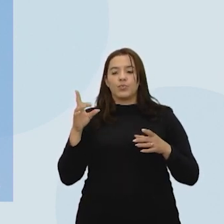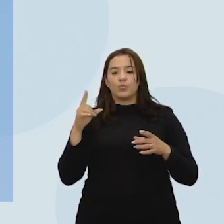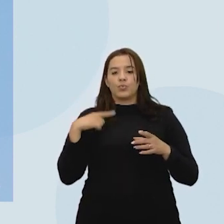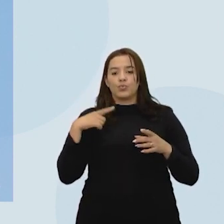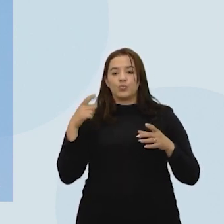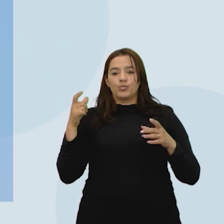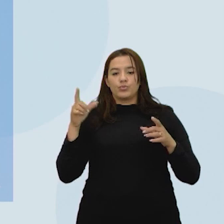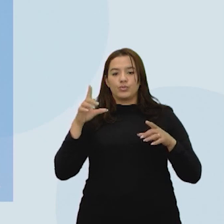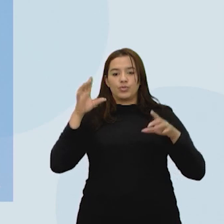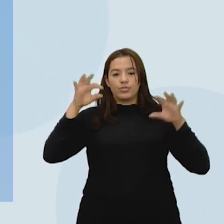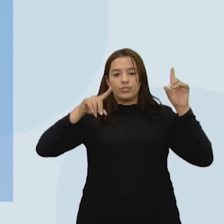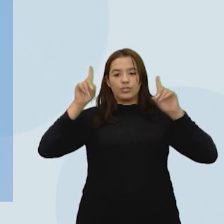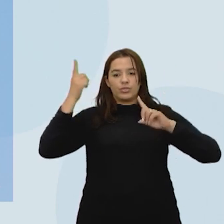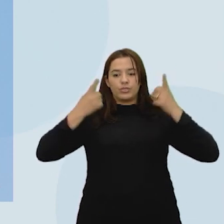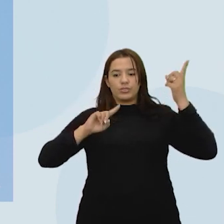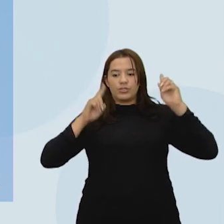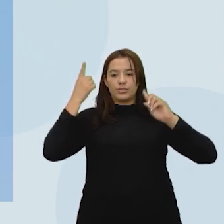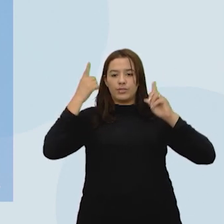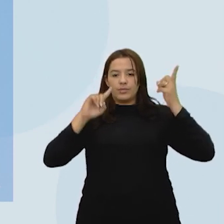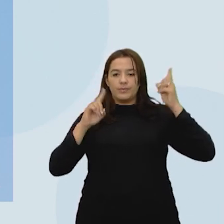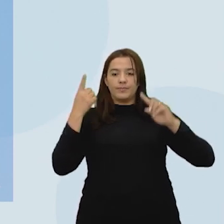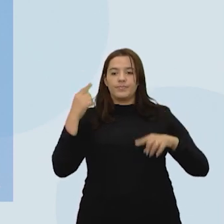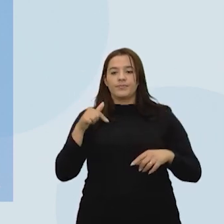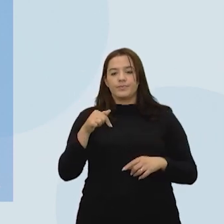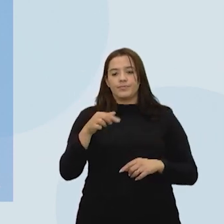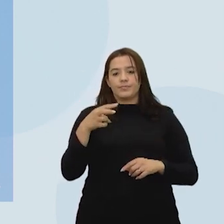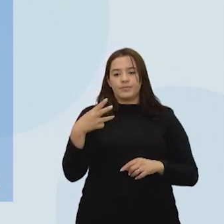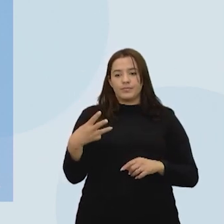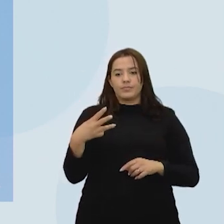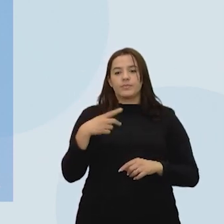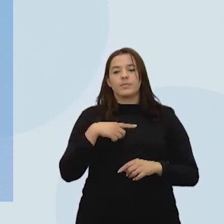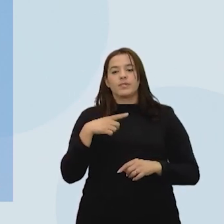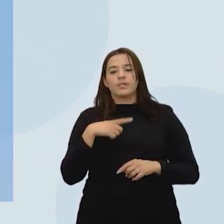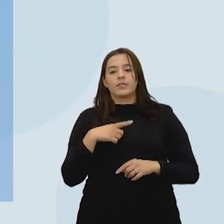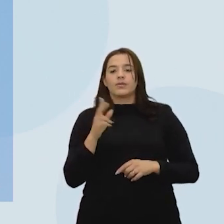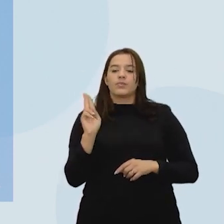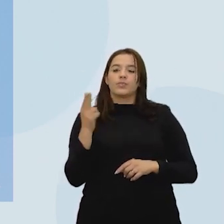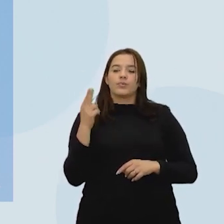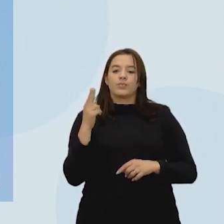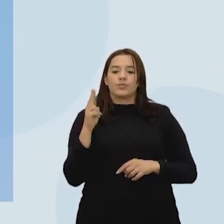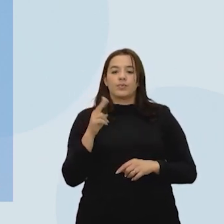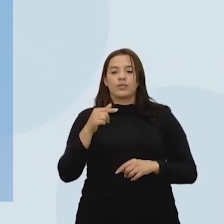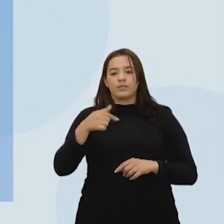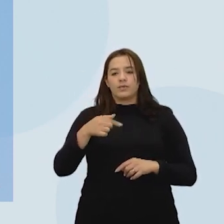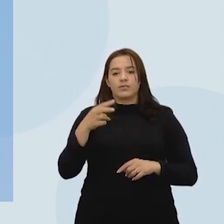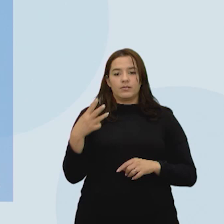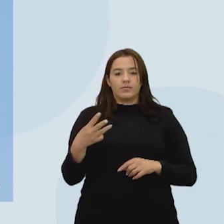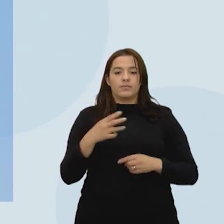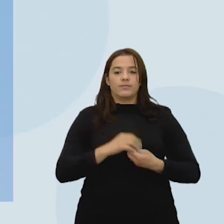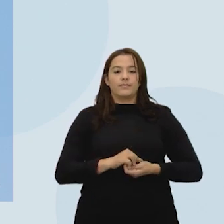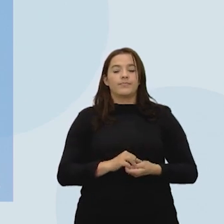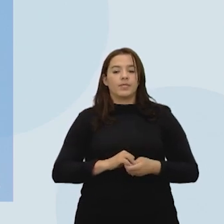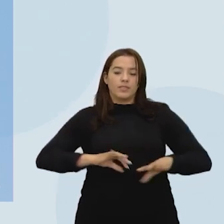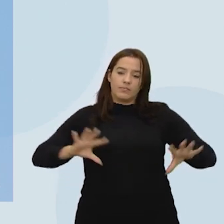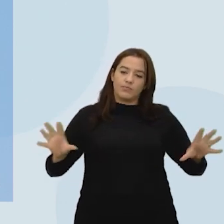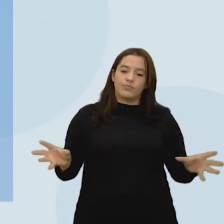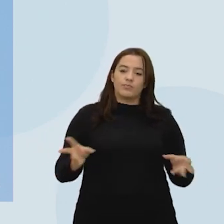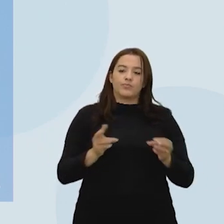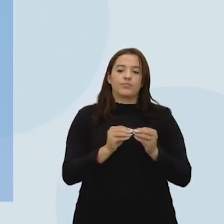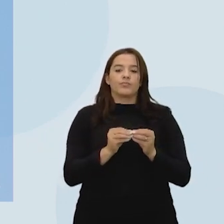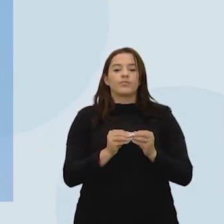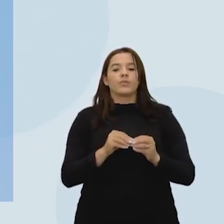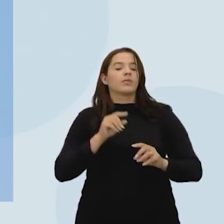Uruguai, também em 1973. Agora, por que você está fazendo esse apanhado geral, professor? Porque